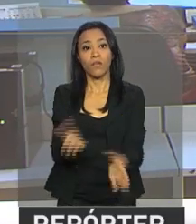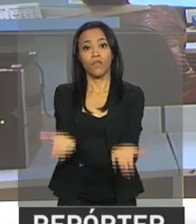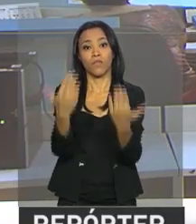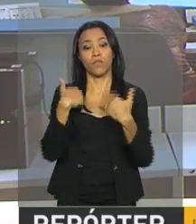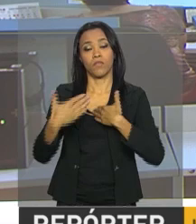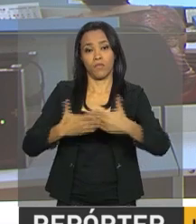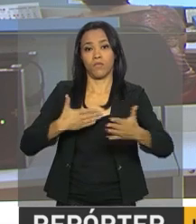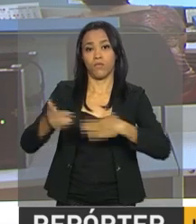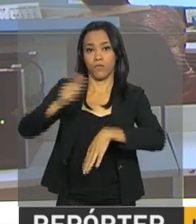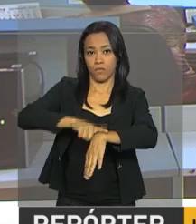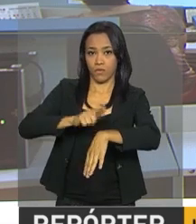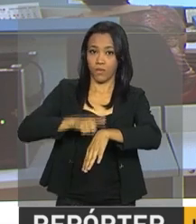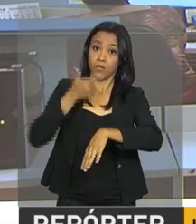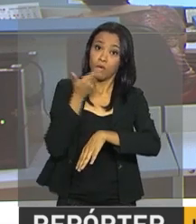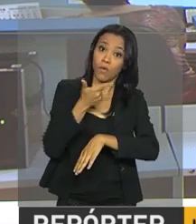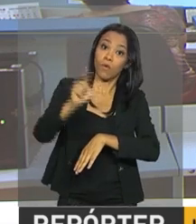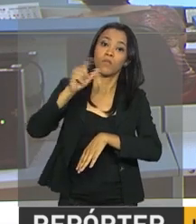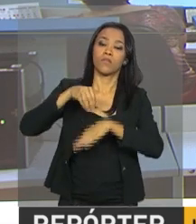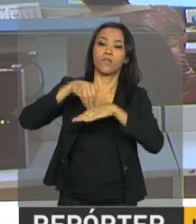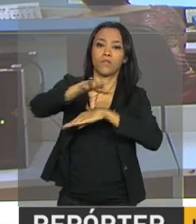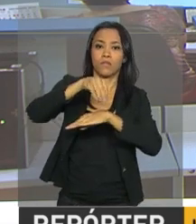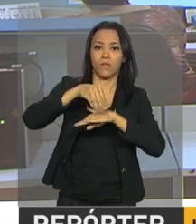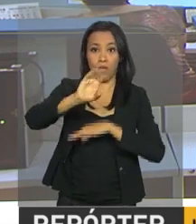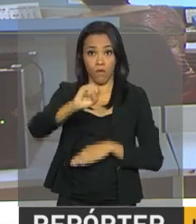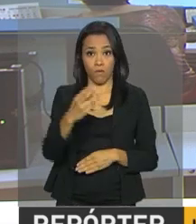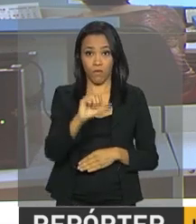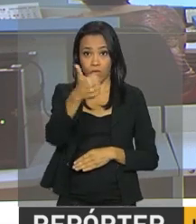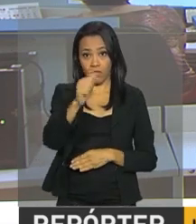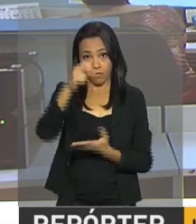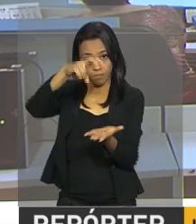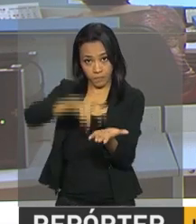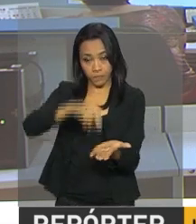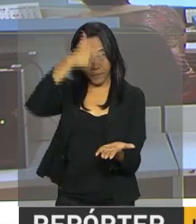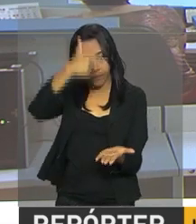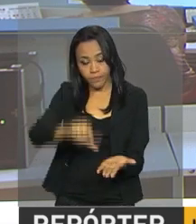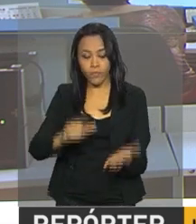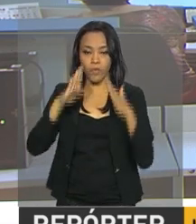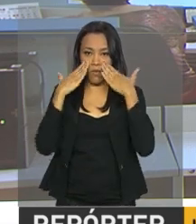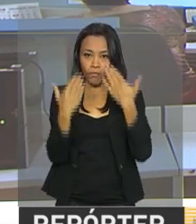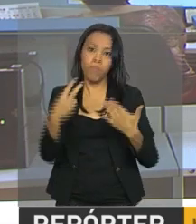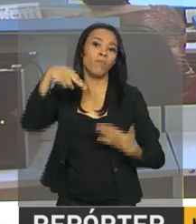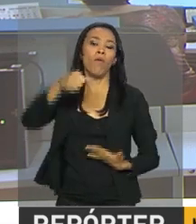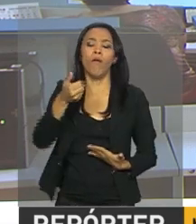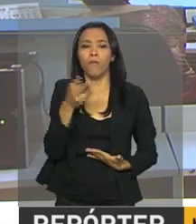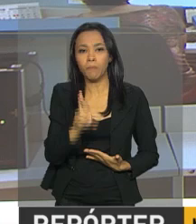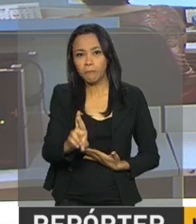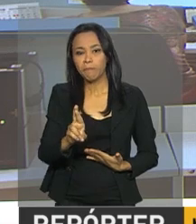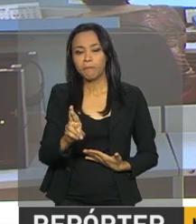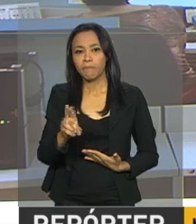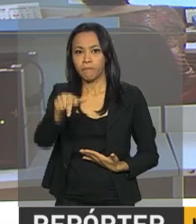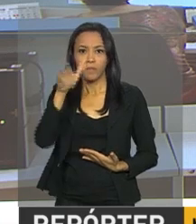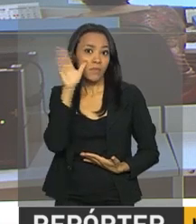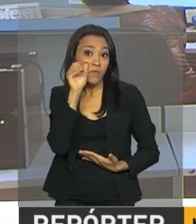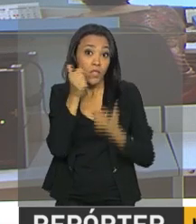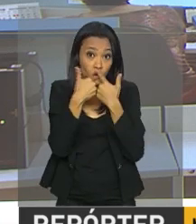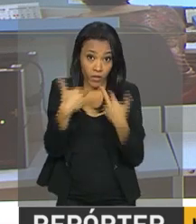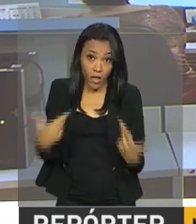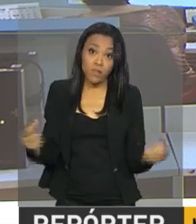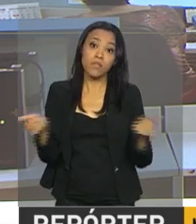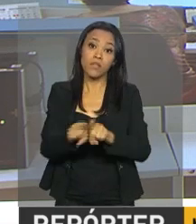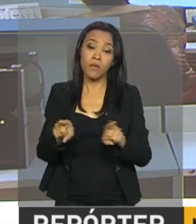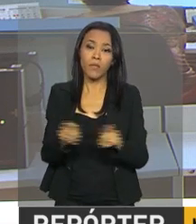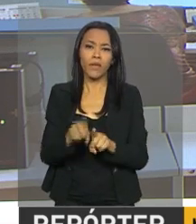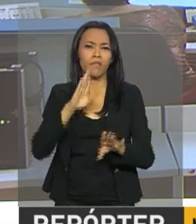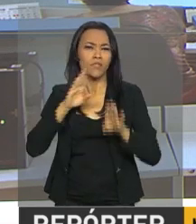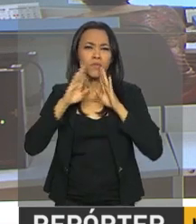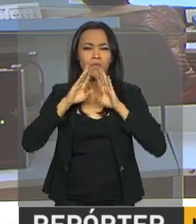qualquer momento com outras informações ou às 11 da manhã na próxima edição do Repórter NBR. Acompanhe as novidades também pelas nossas